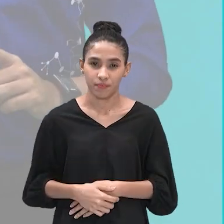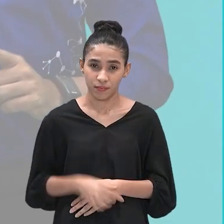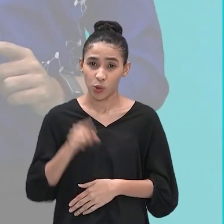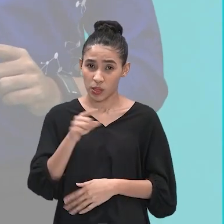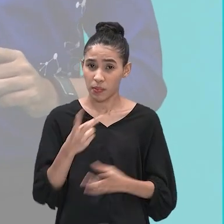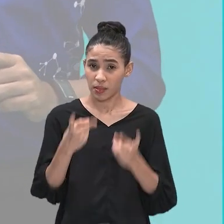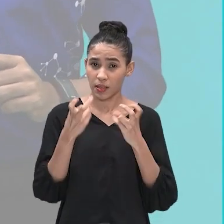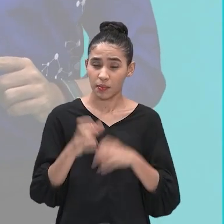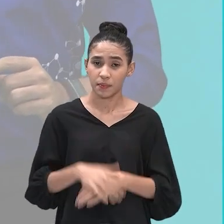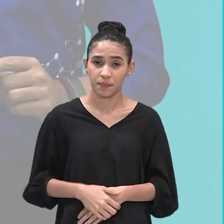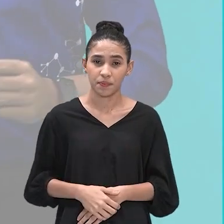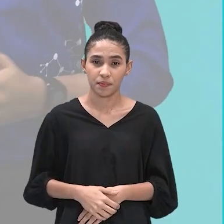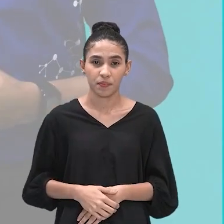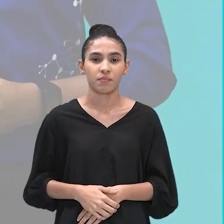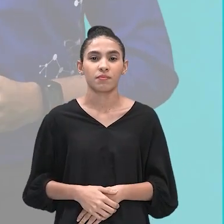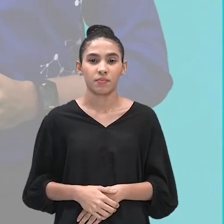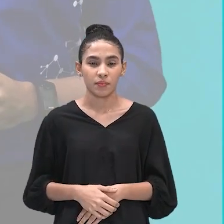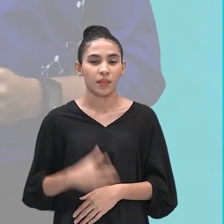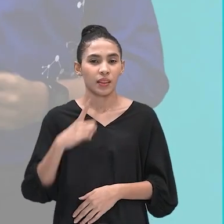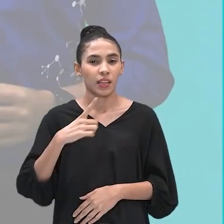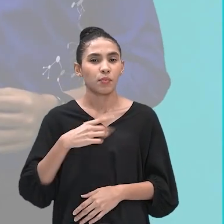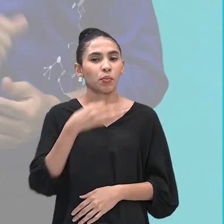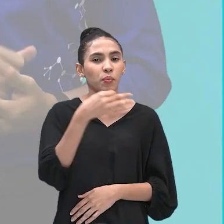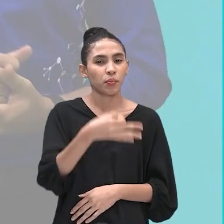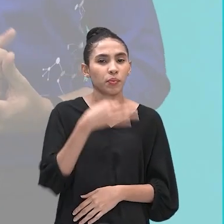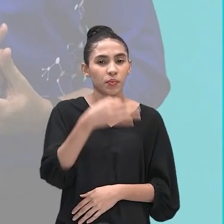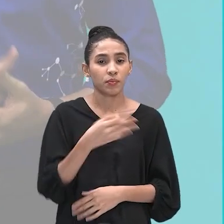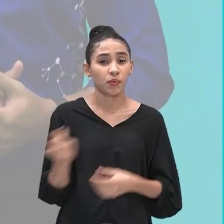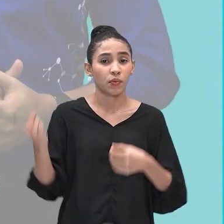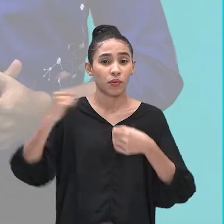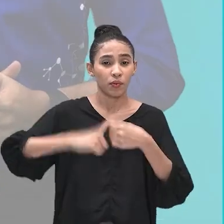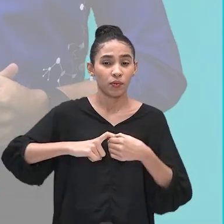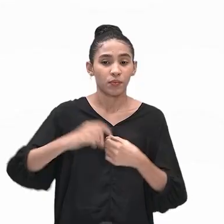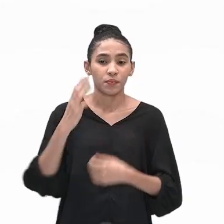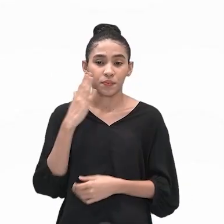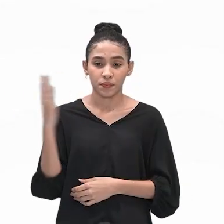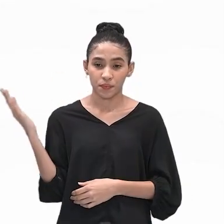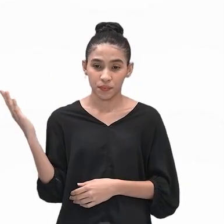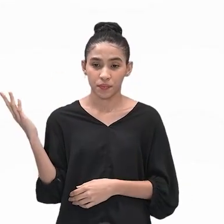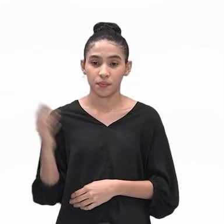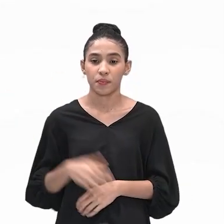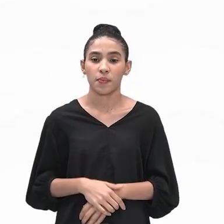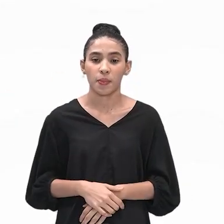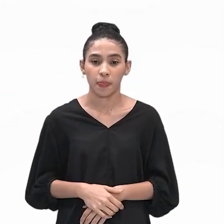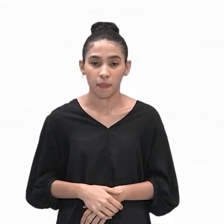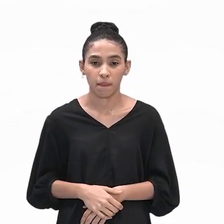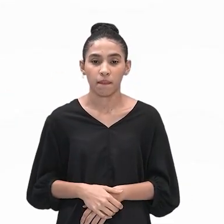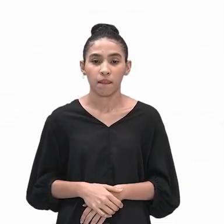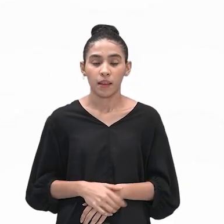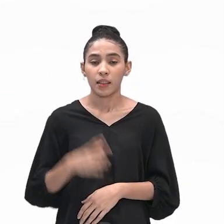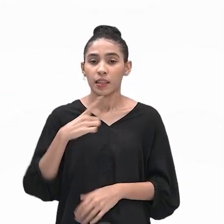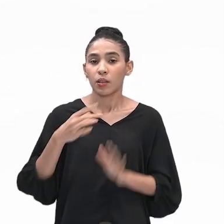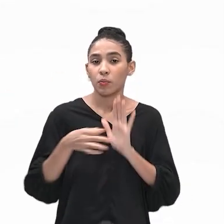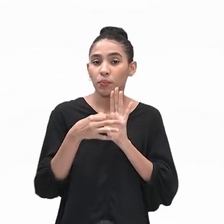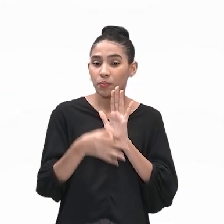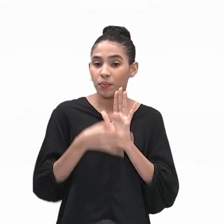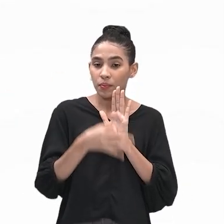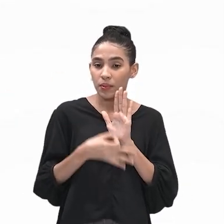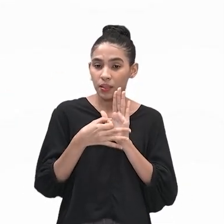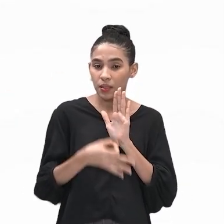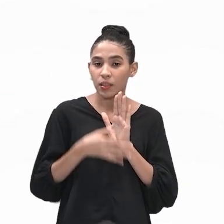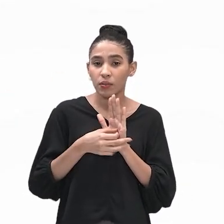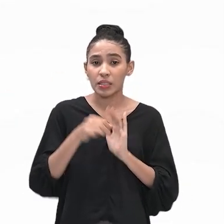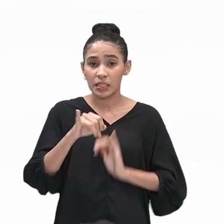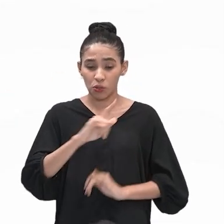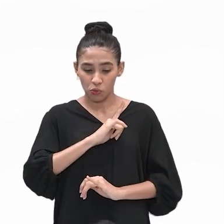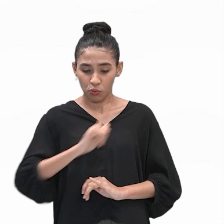que nós temos uma opinião, pode voltar para mim, por favor, o exemplo. Nós temos uma opinião ali, né, de se o